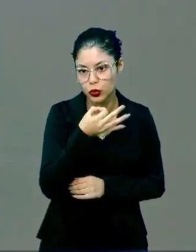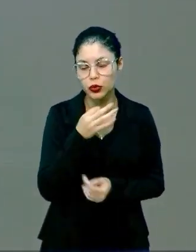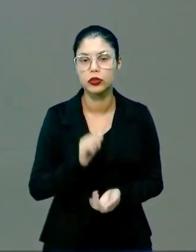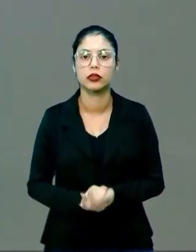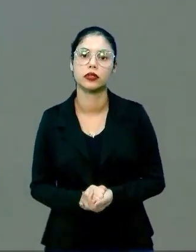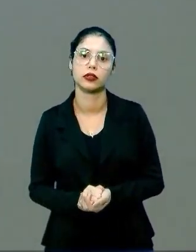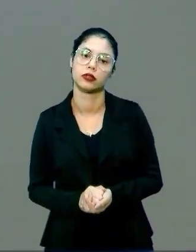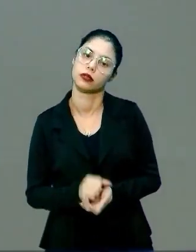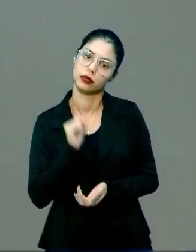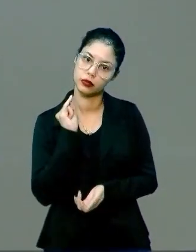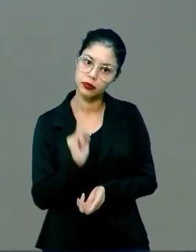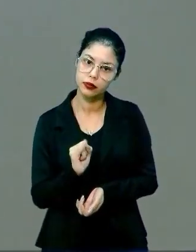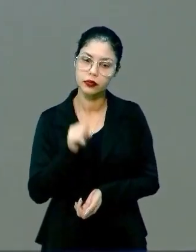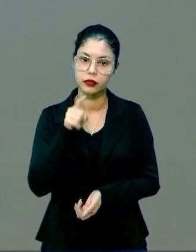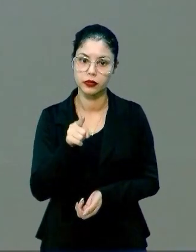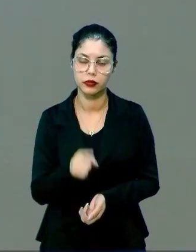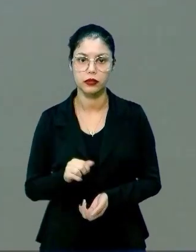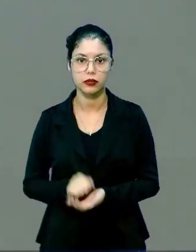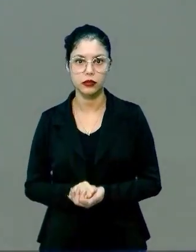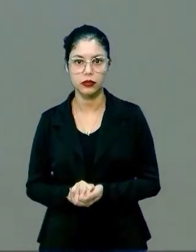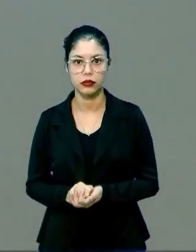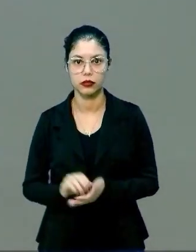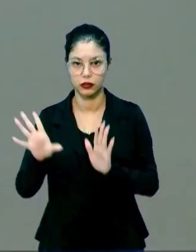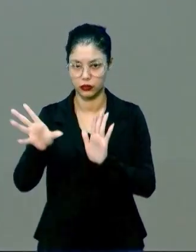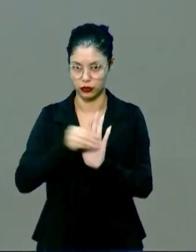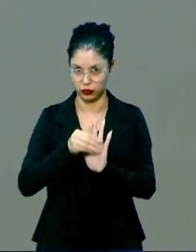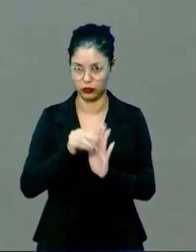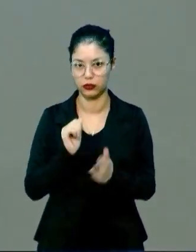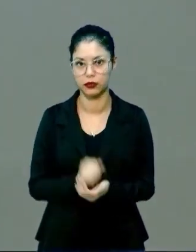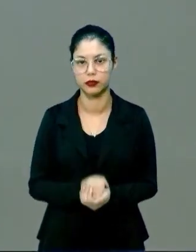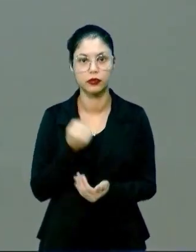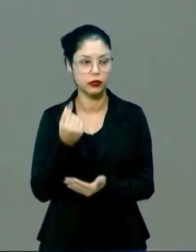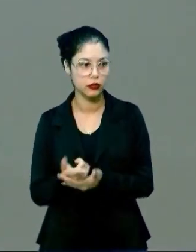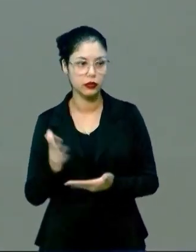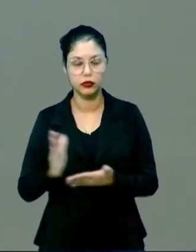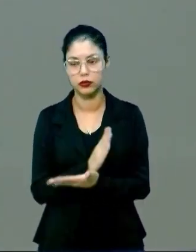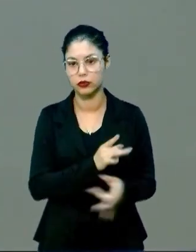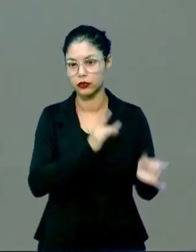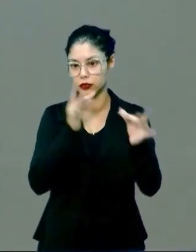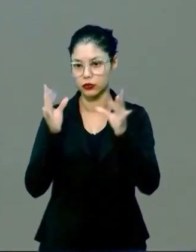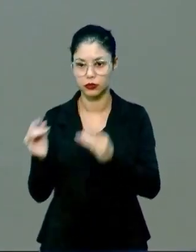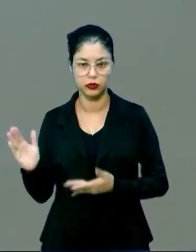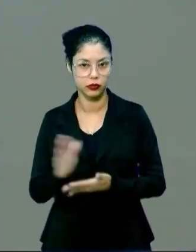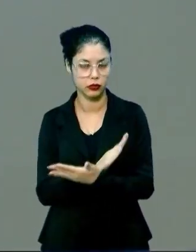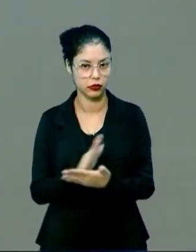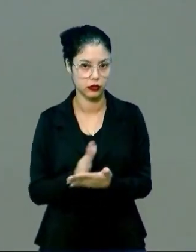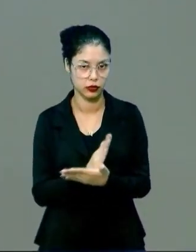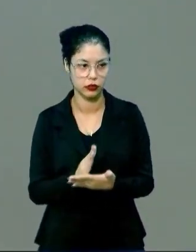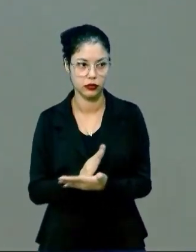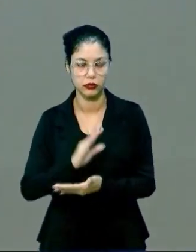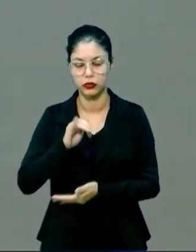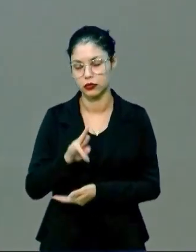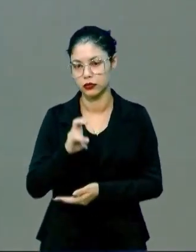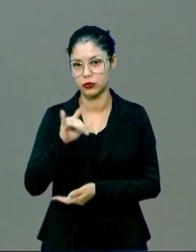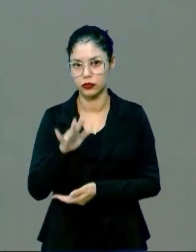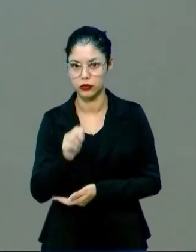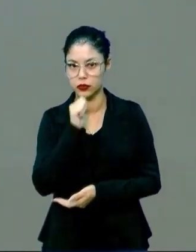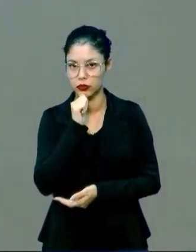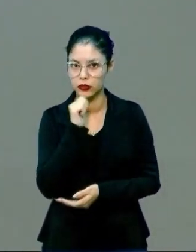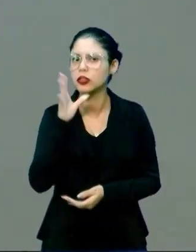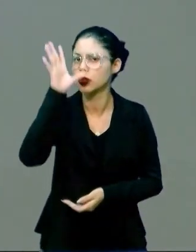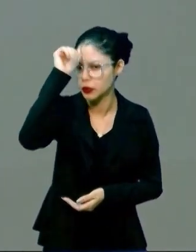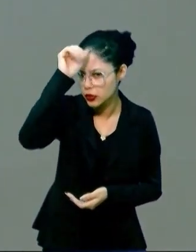alternativas. Será que você, no caso de uma aplicação, de uma compra, de uma venda ou um investimento, você